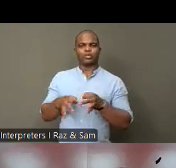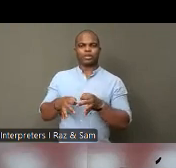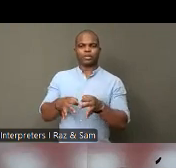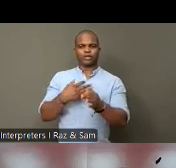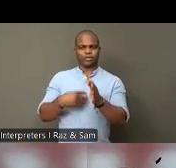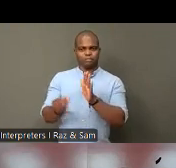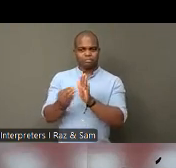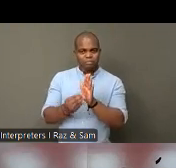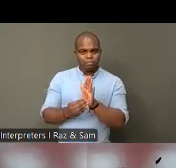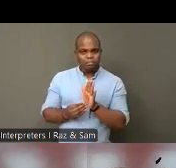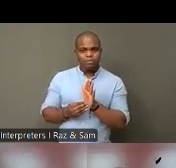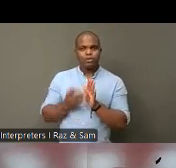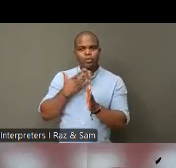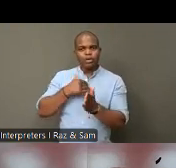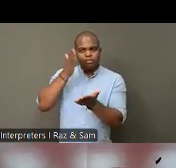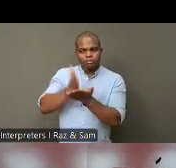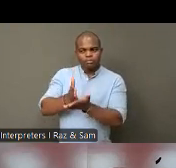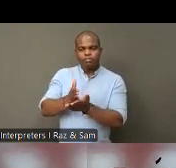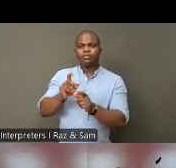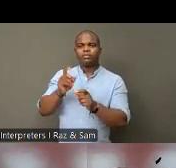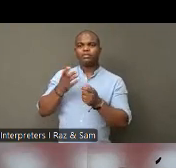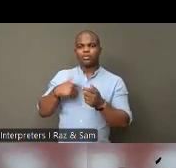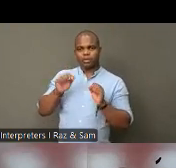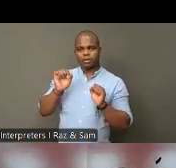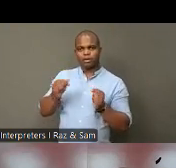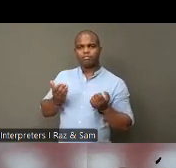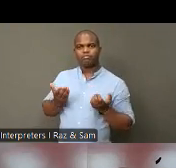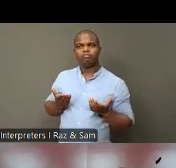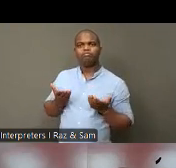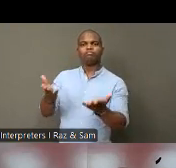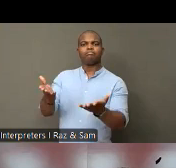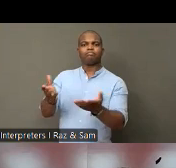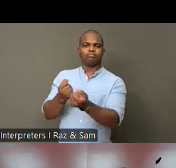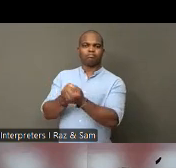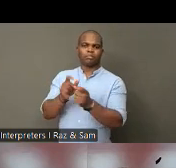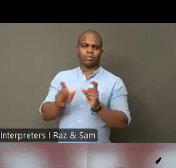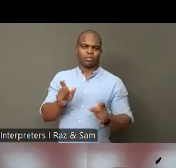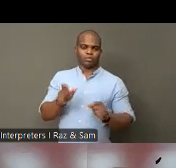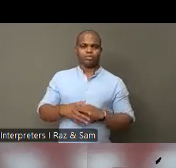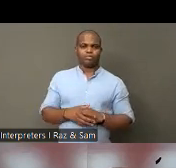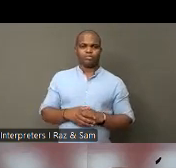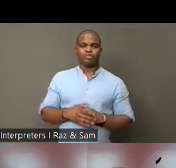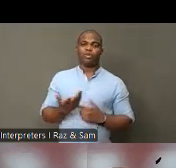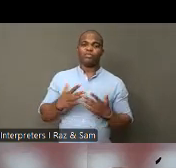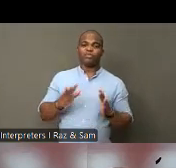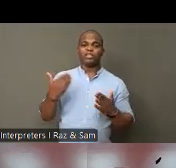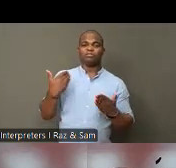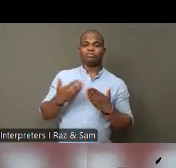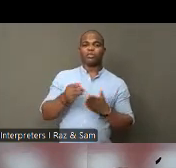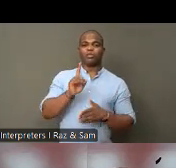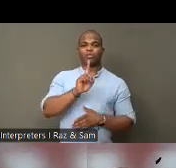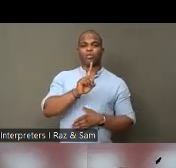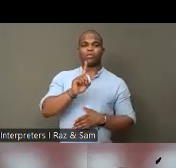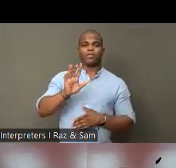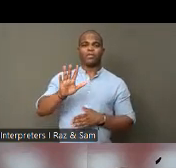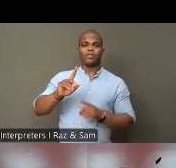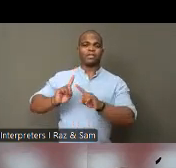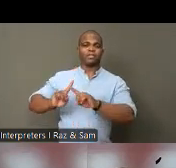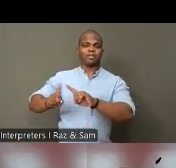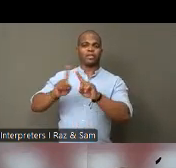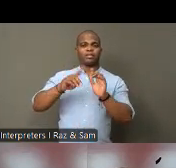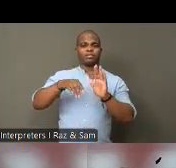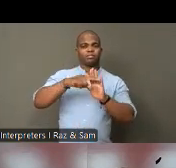diferentes em todas as nossas unidades de atendimento médico primário. E nós não podemos eliminar doenças se nós não